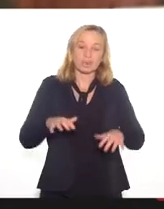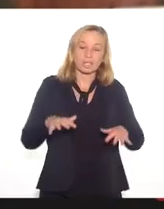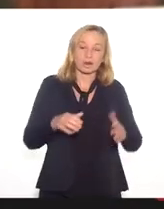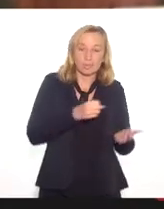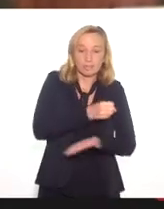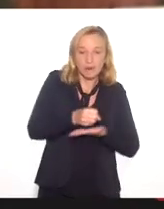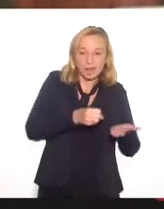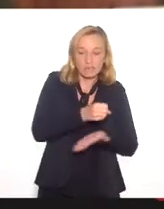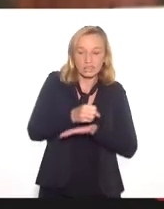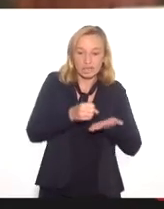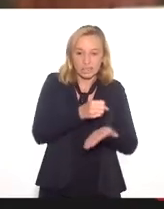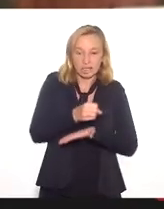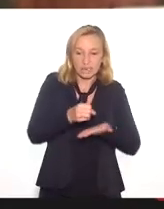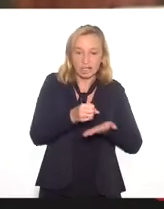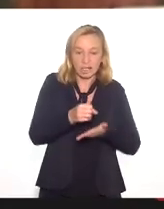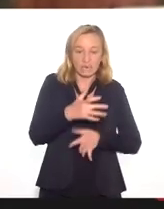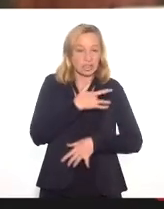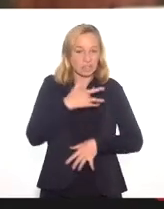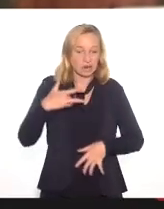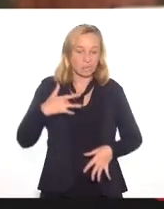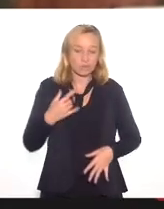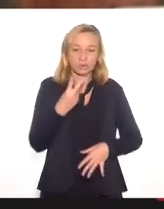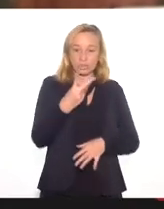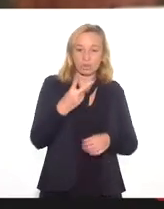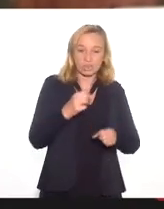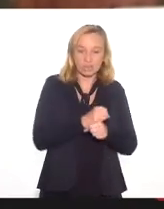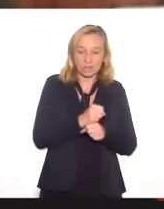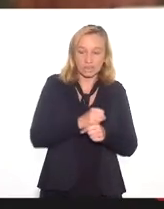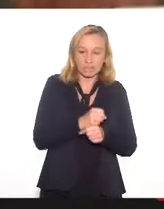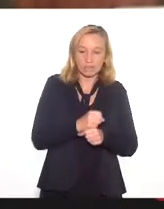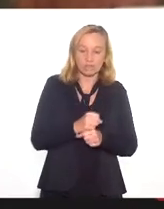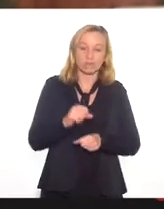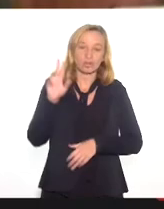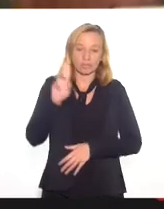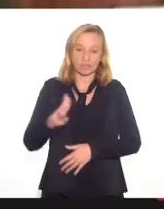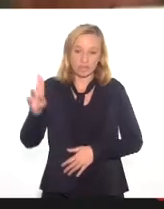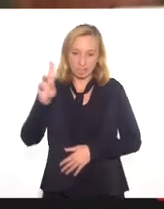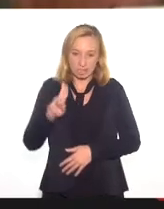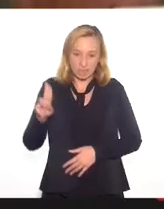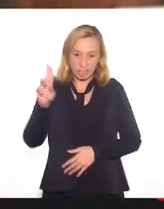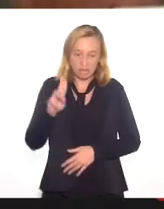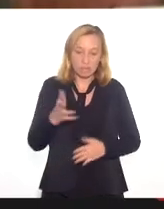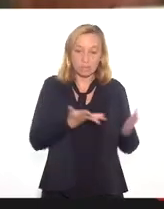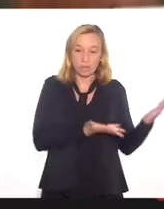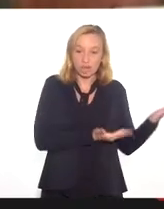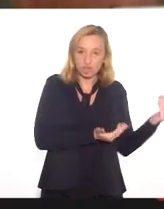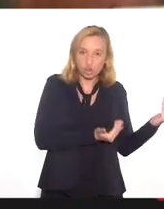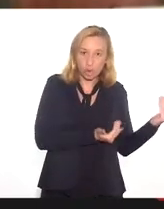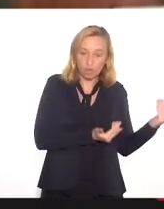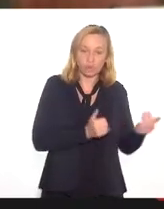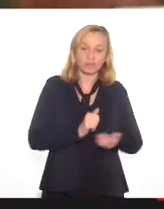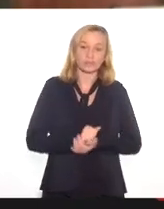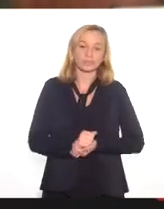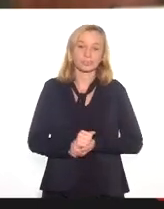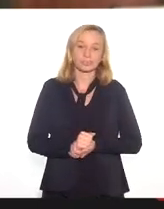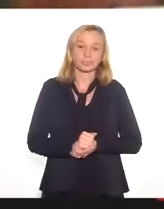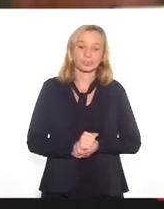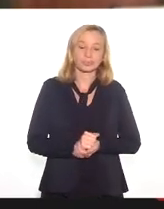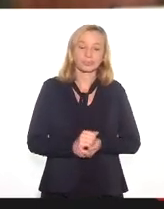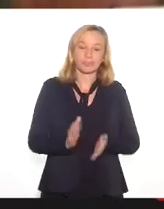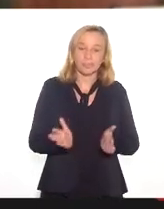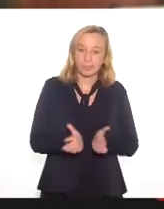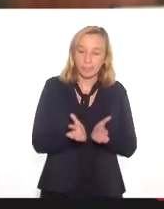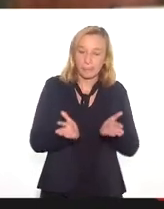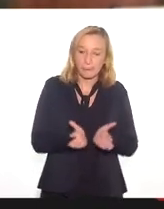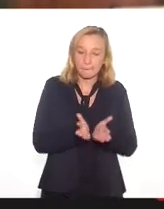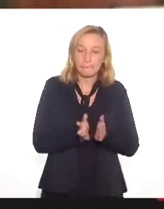dois anos de universidade, no que eles chamam de community college para jovens de baixa renda,